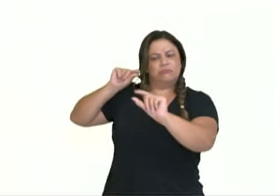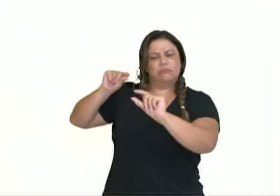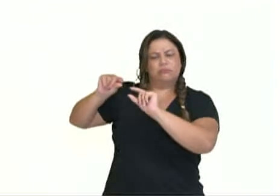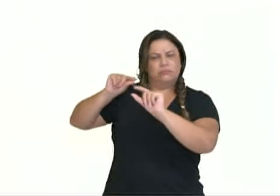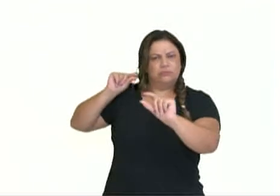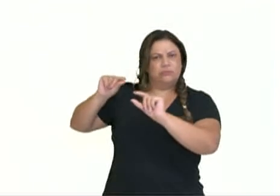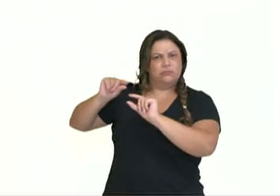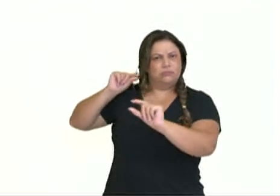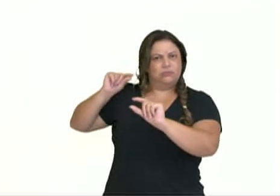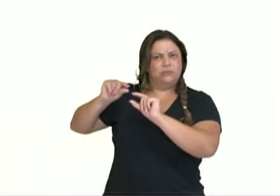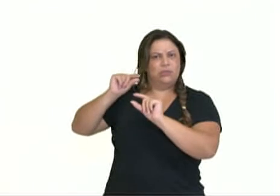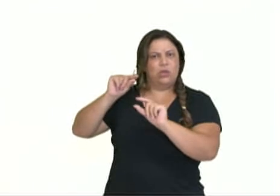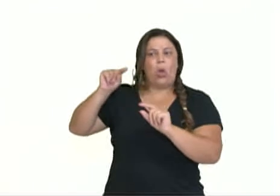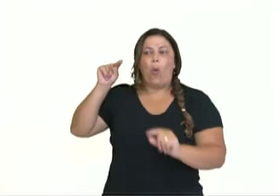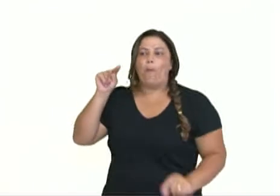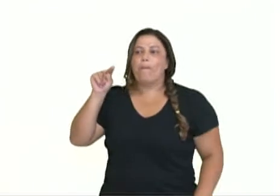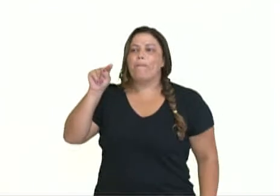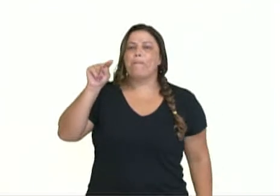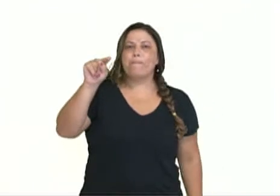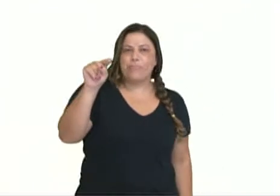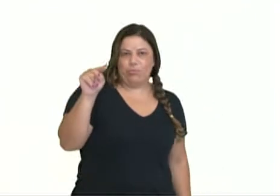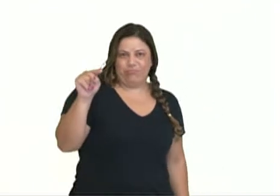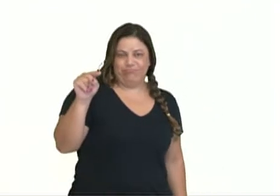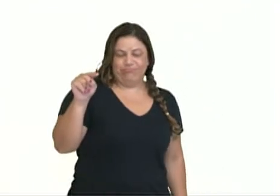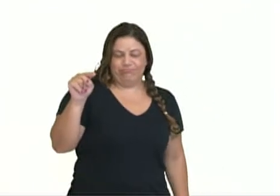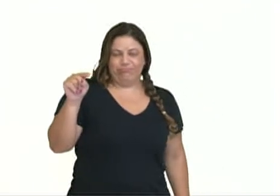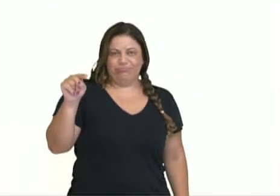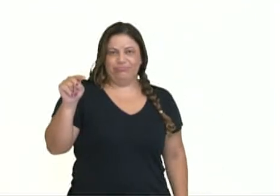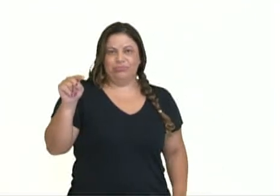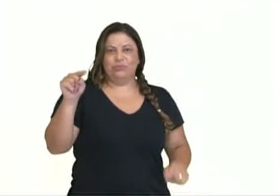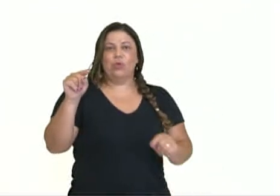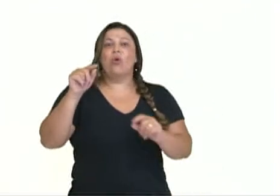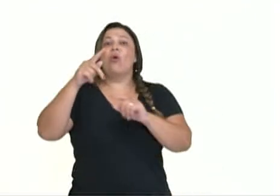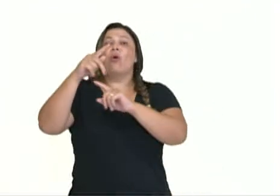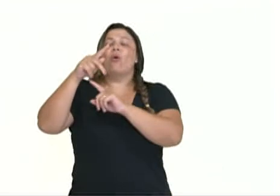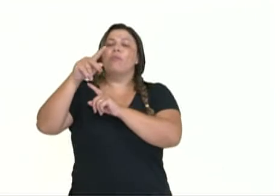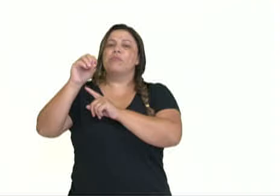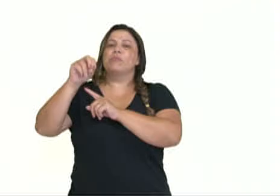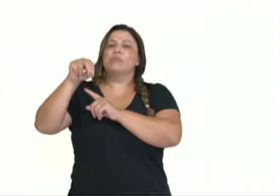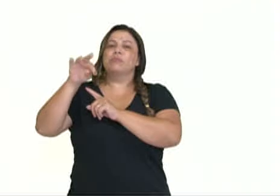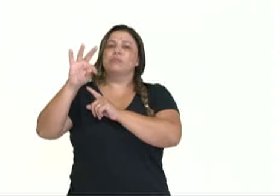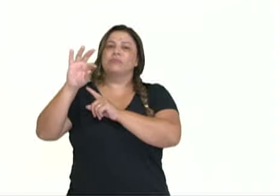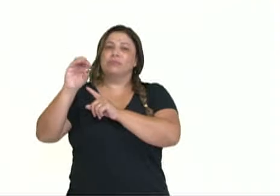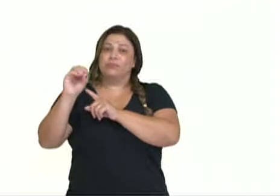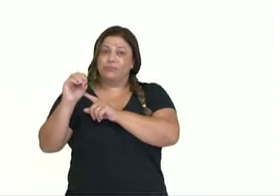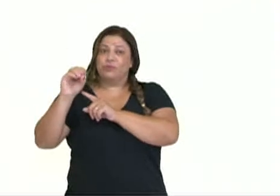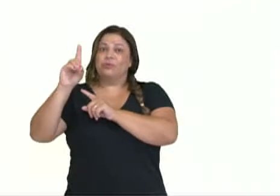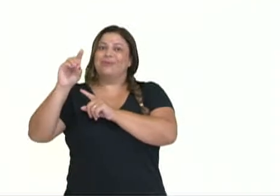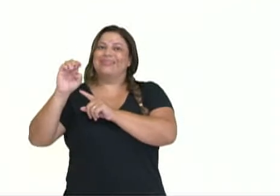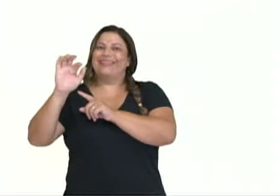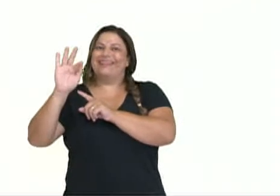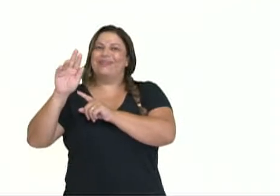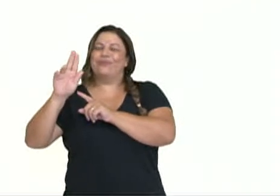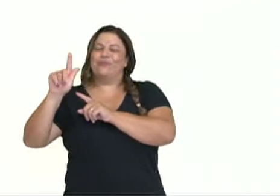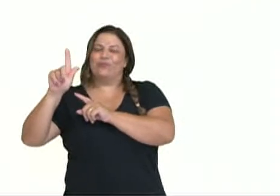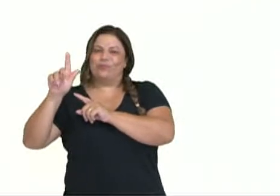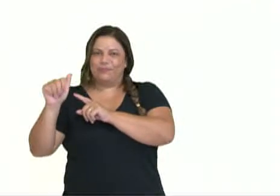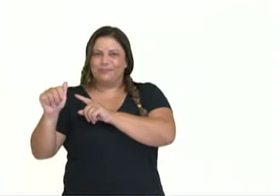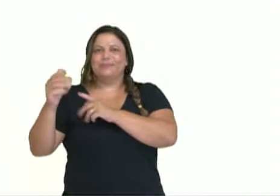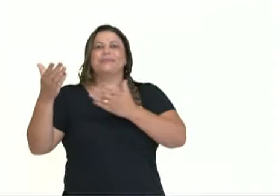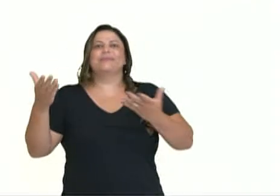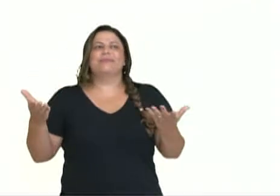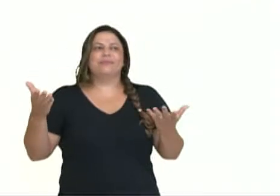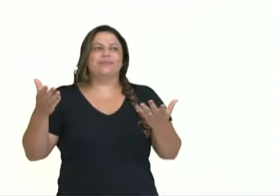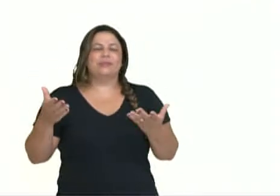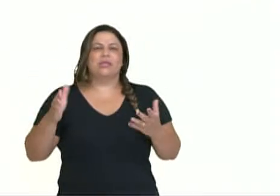um centro, um ponto, que é chamado de ponto de fuga. Então, Filippo Brunelleschi percebeu que por onde a gente